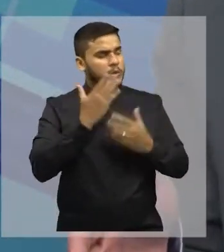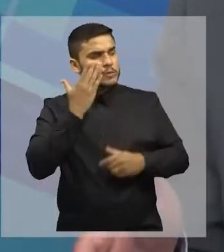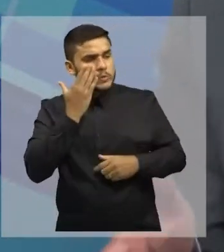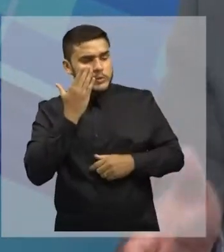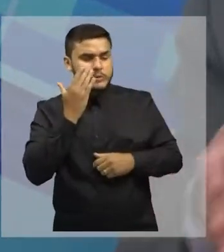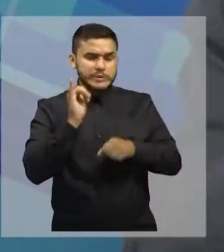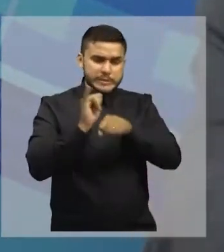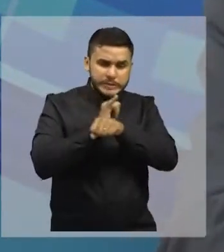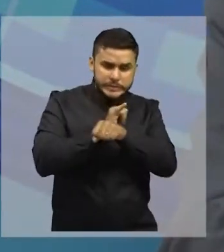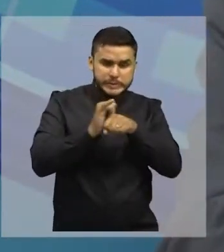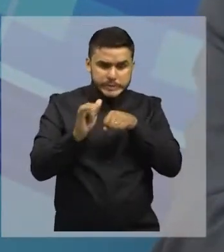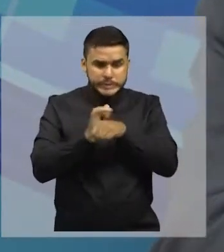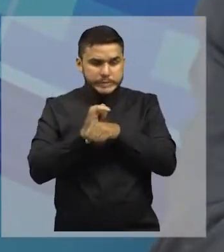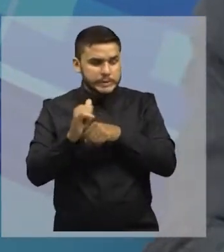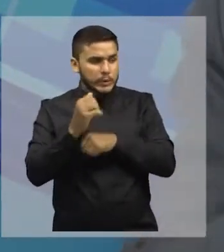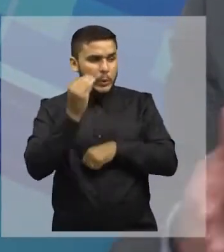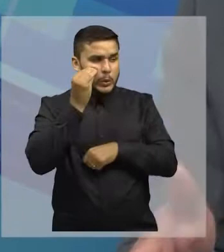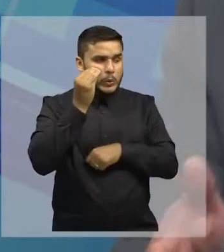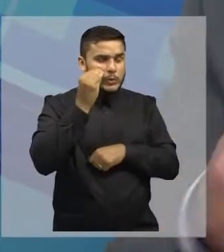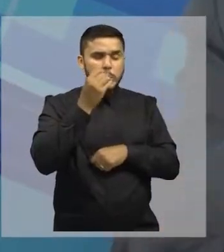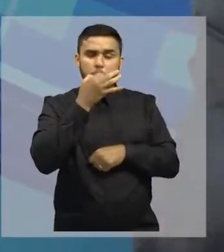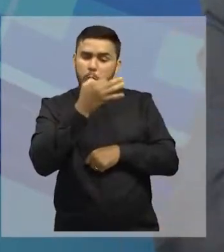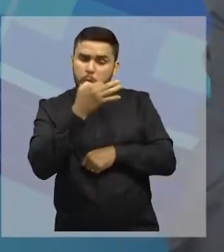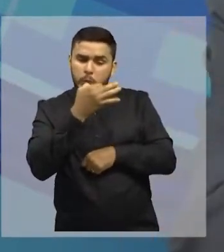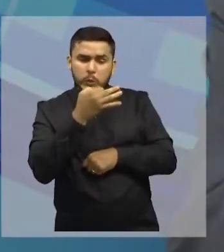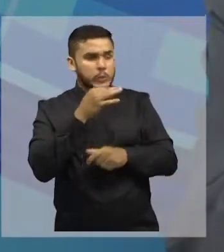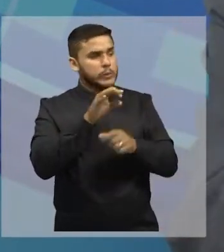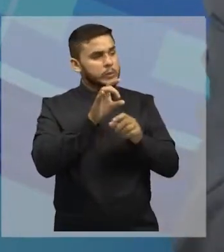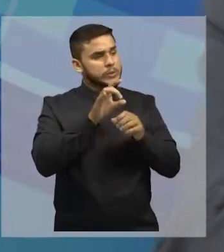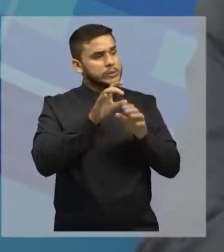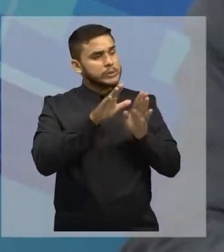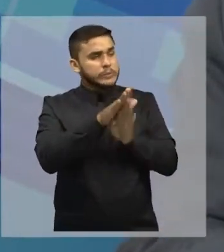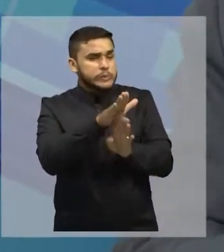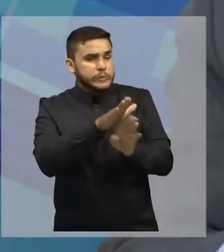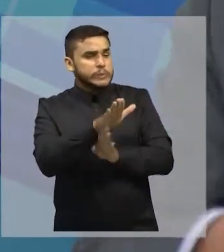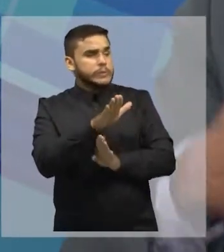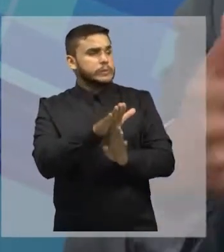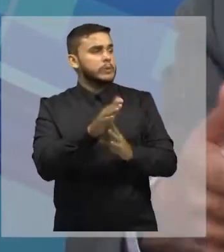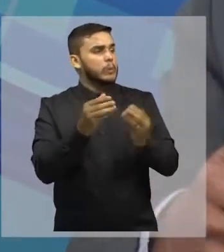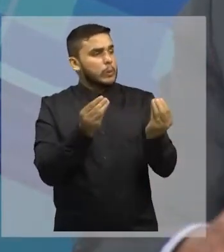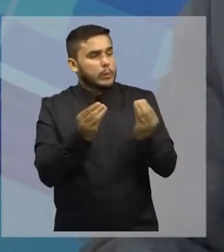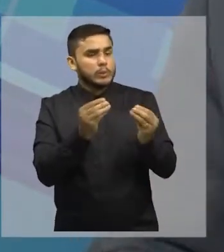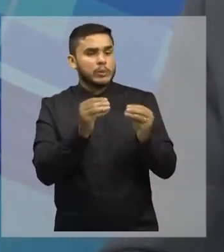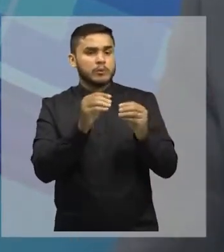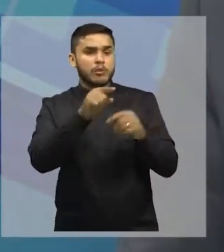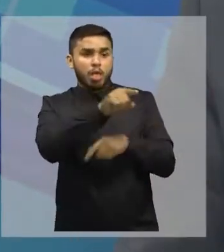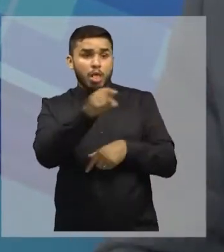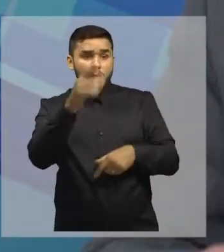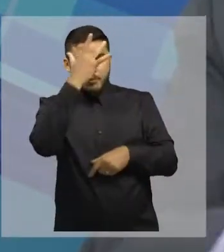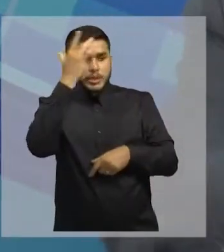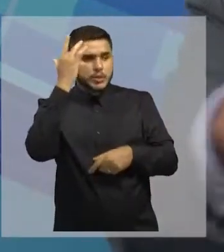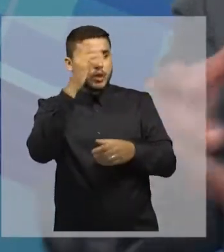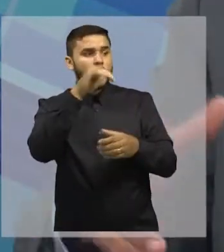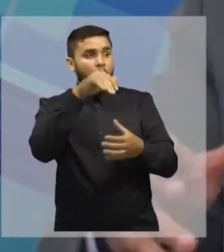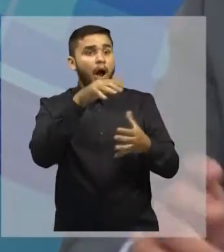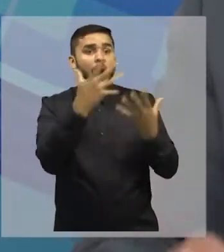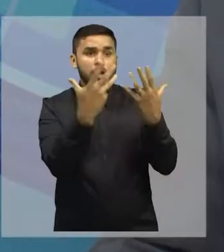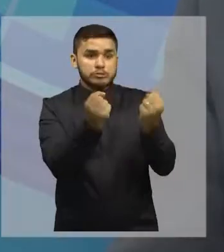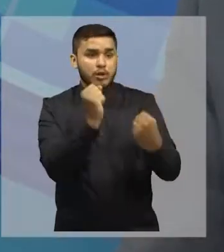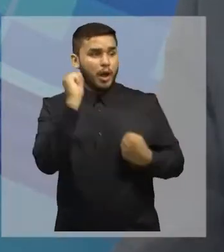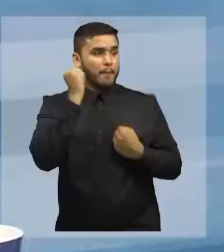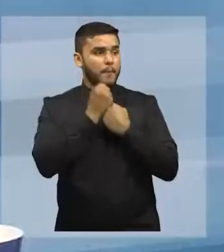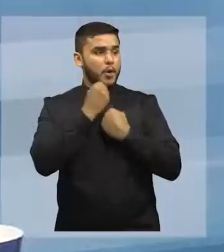se colocando contrário, né, apontando problemas e dificuldades, ele vem trazer, né, um benefício para o